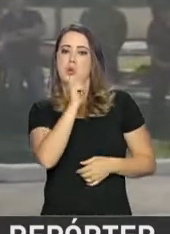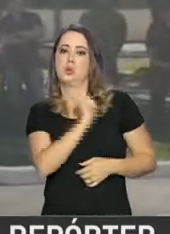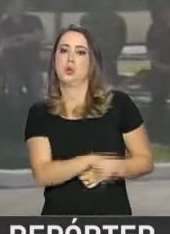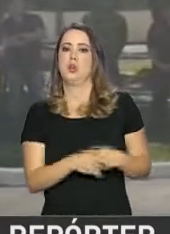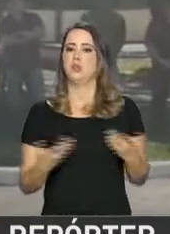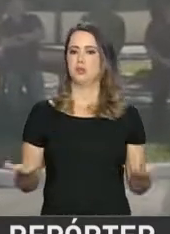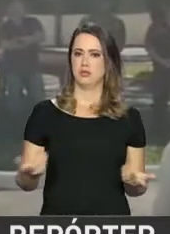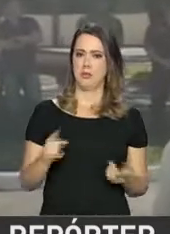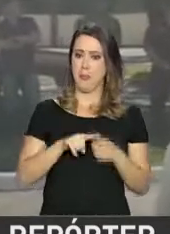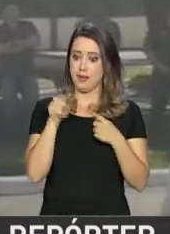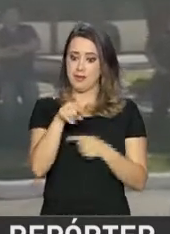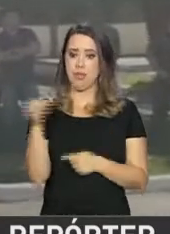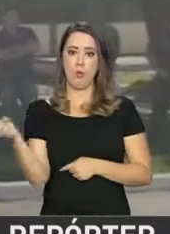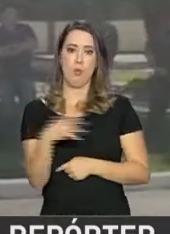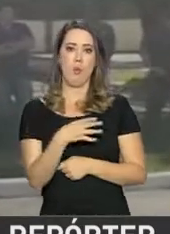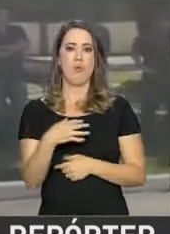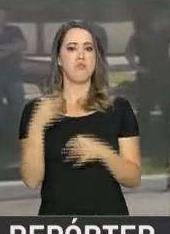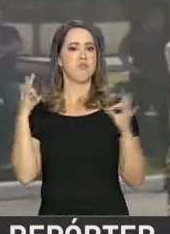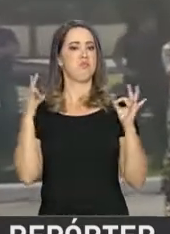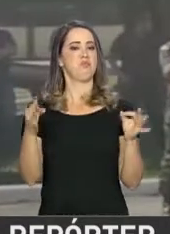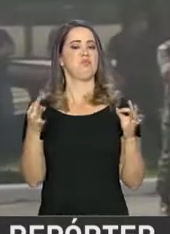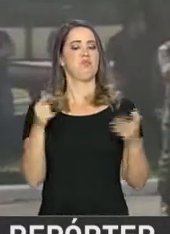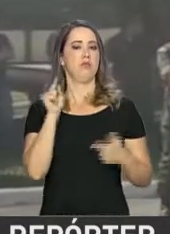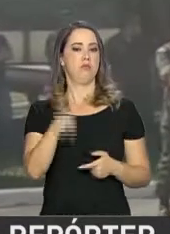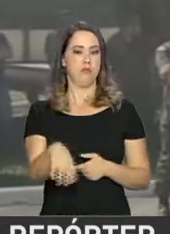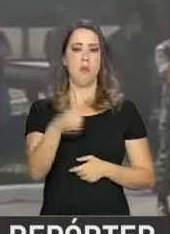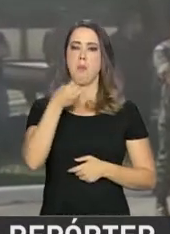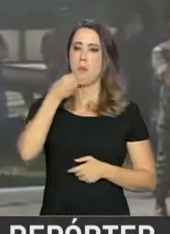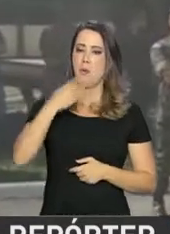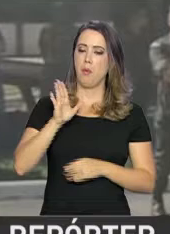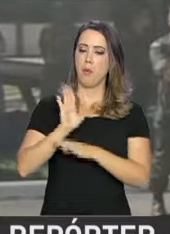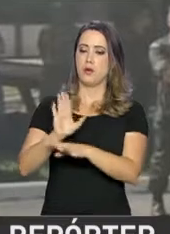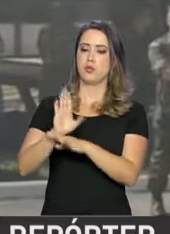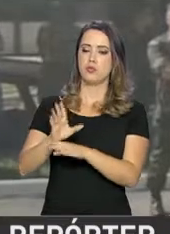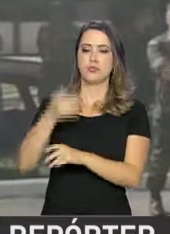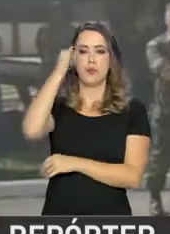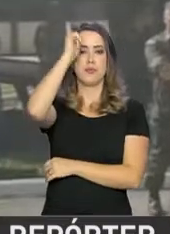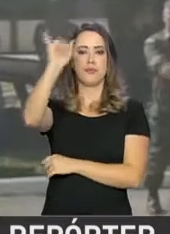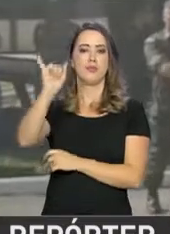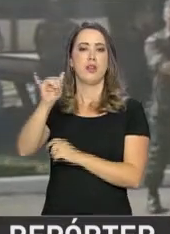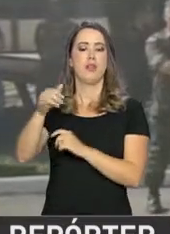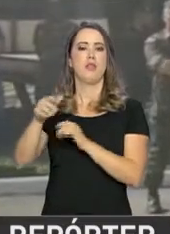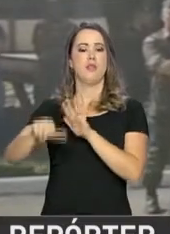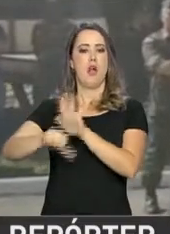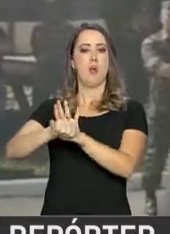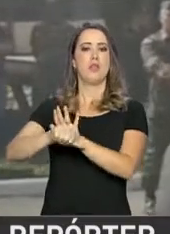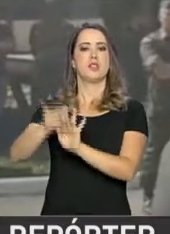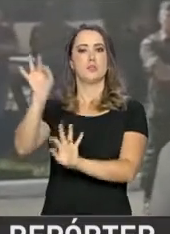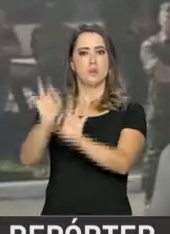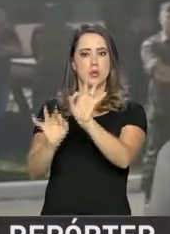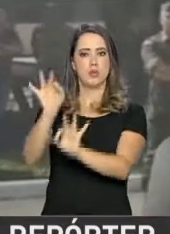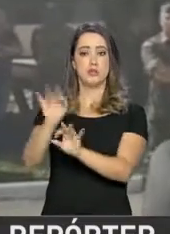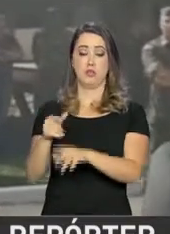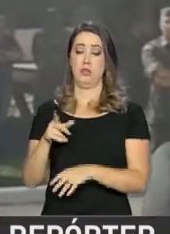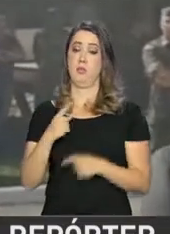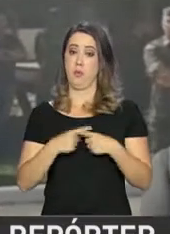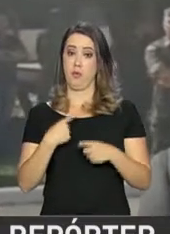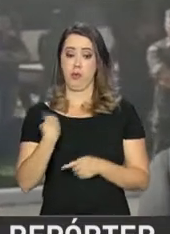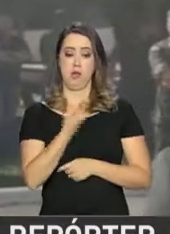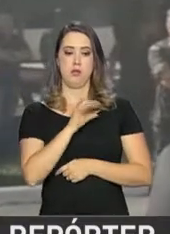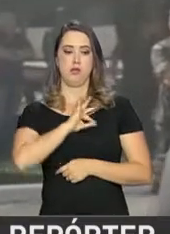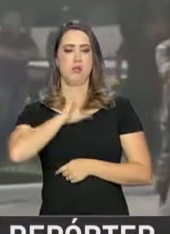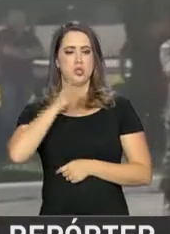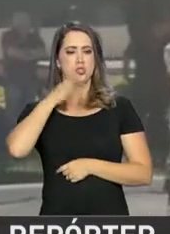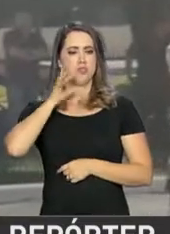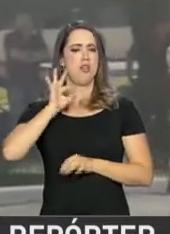novos são positivas de excelente qualidade que com certeza ajudará no combate à criminalidade nós policiais assunto preparado para esse tipo de